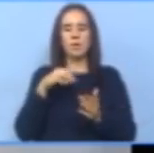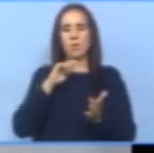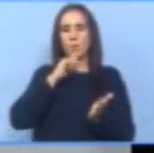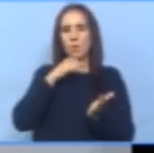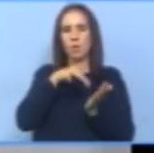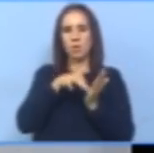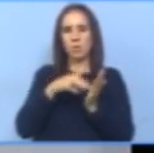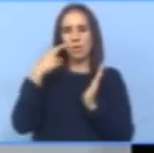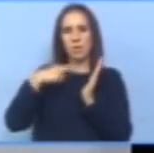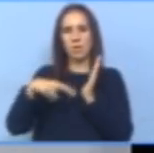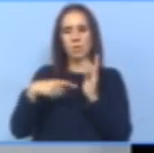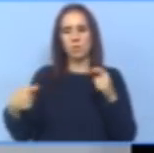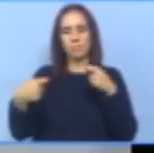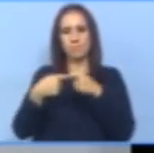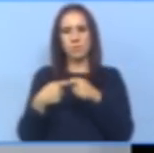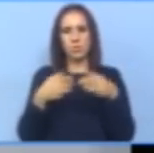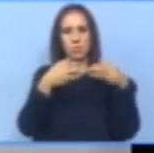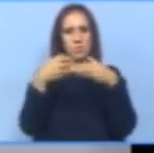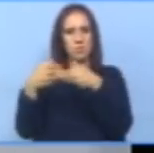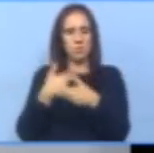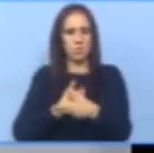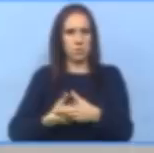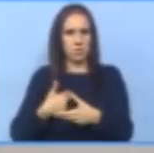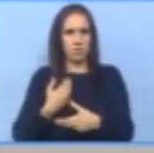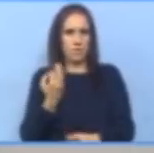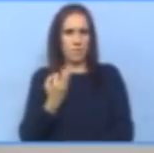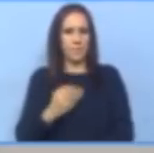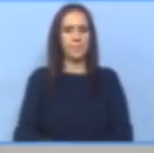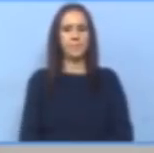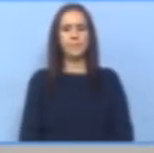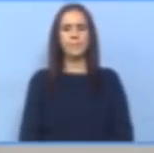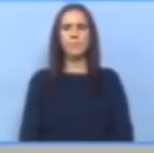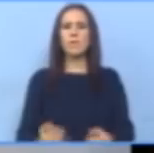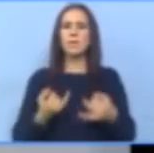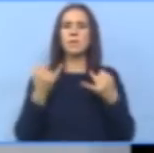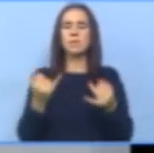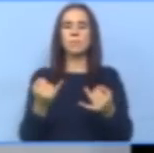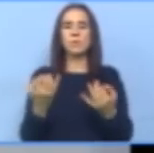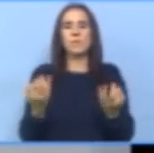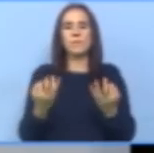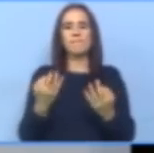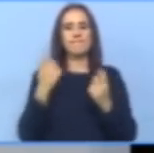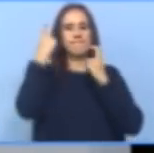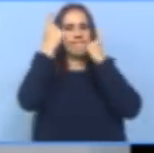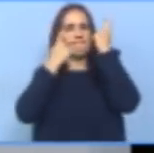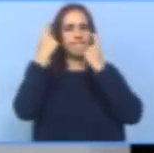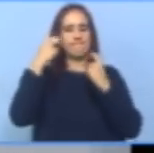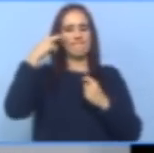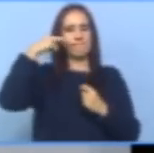de tudo isto por parte das comunidades cristãs. E depois vemos, naturalmente, as interrogações,